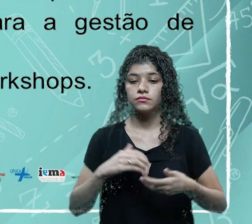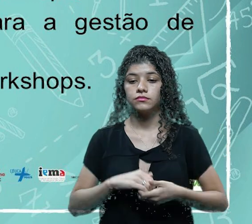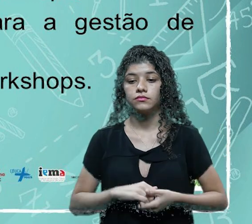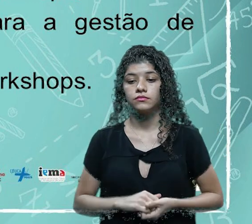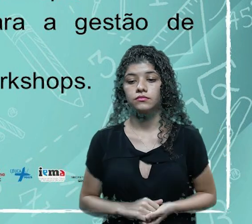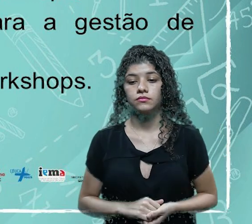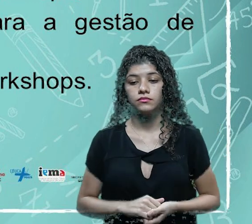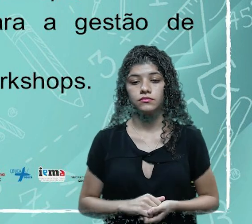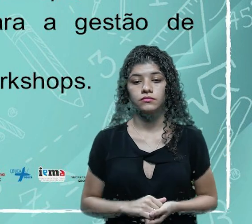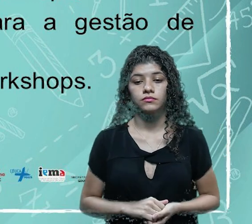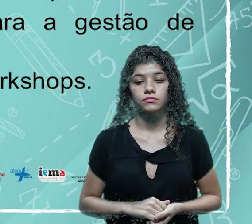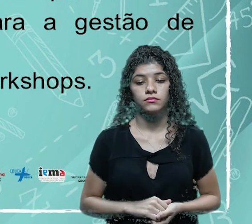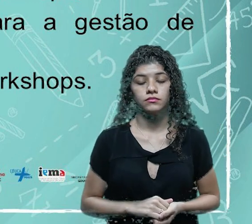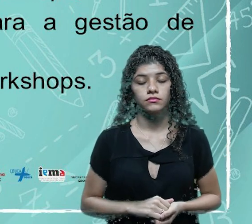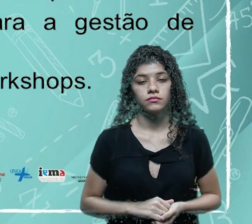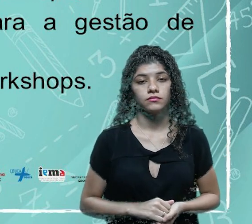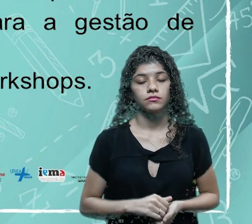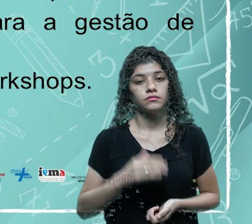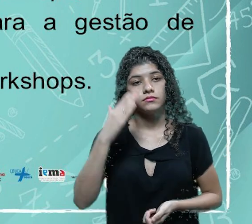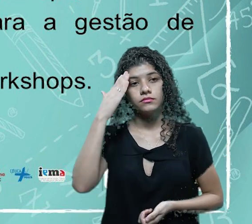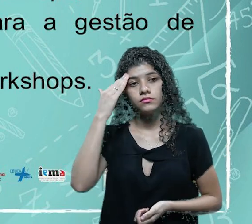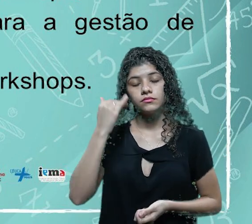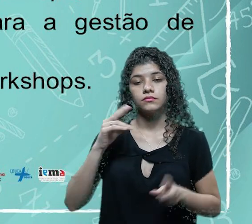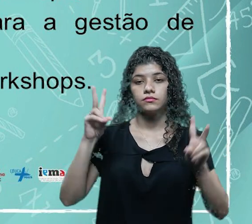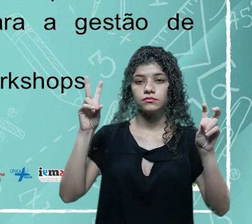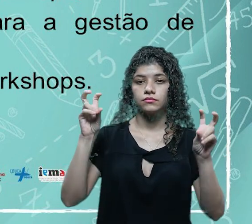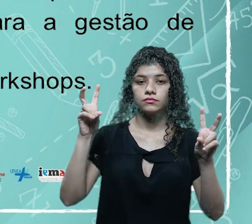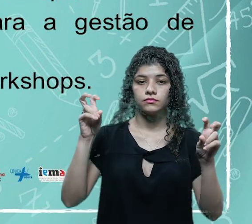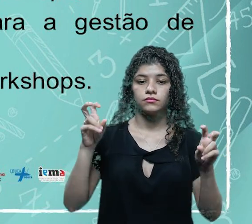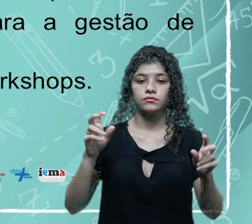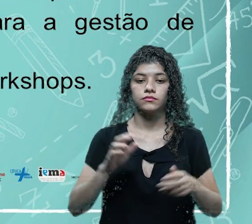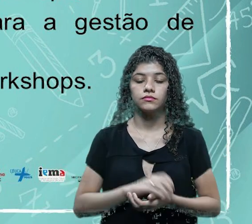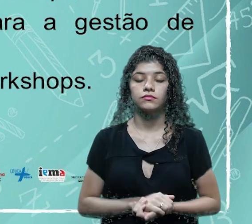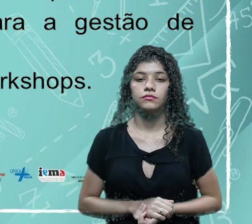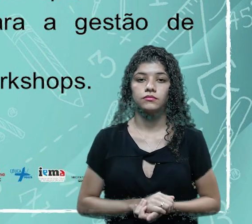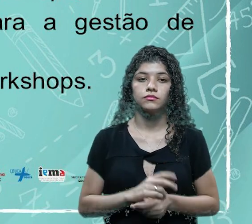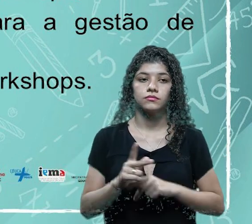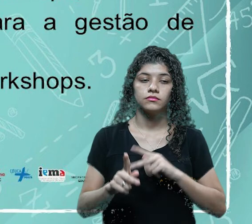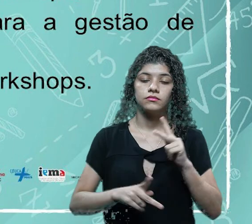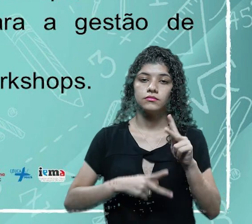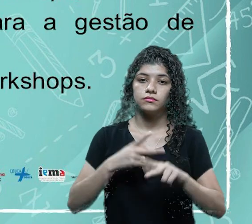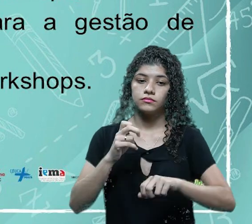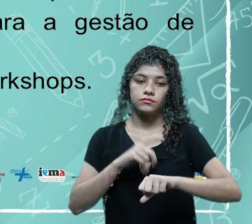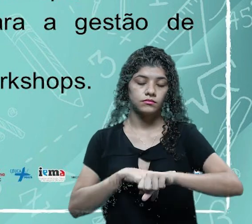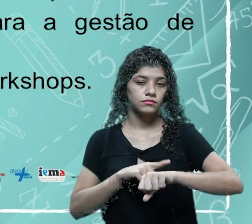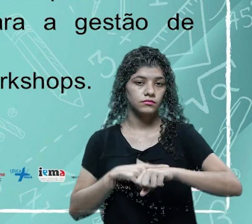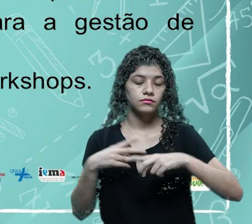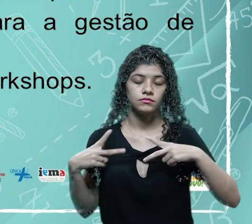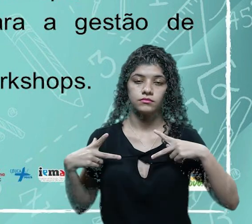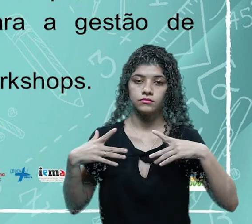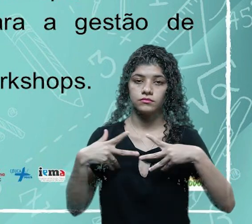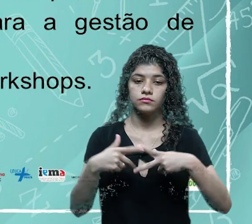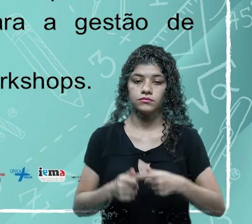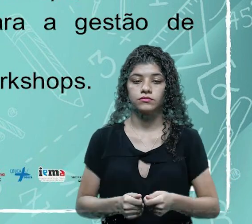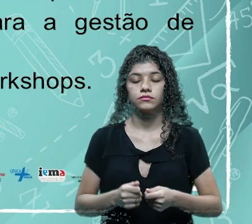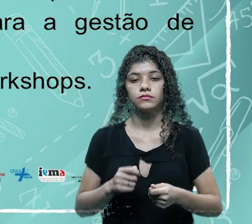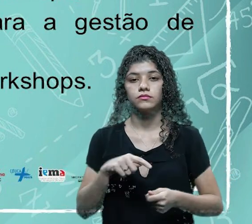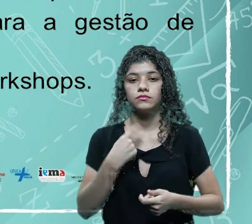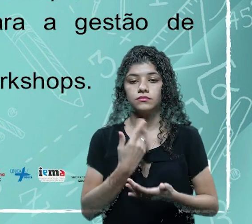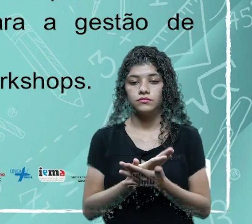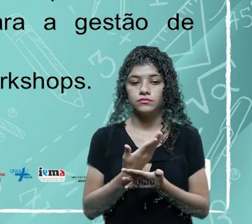né workshop sabe a temática ao público-alvo a estrutura o horário tudo isso